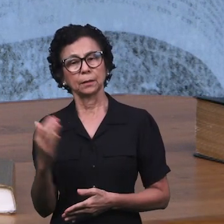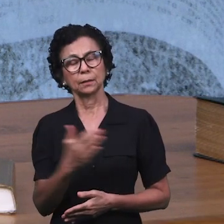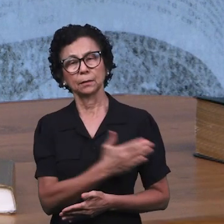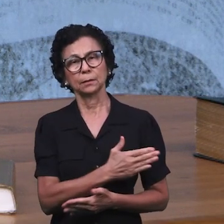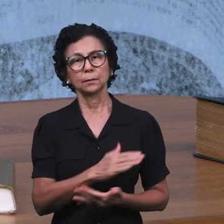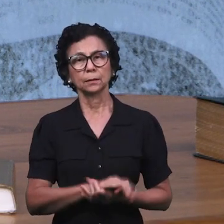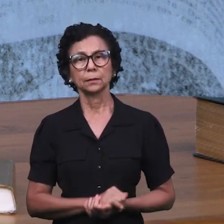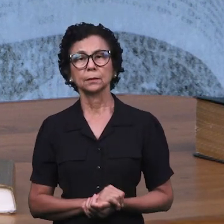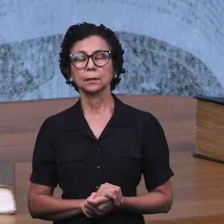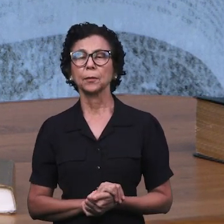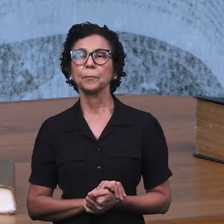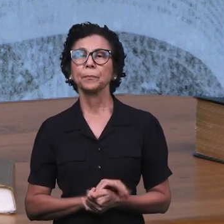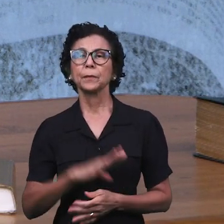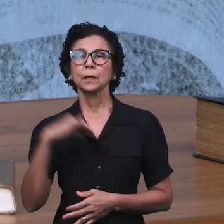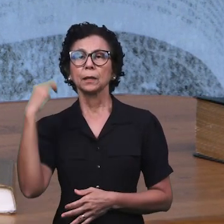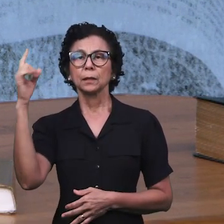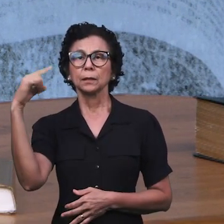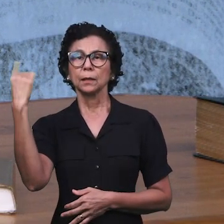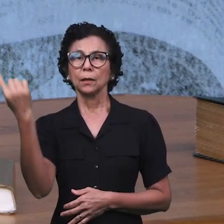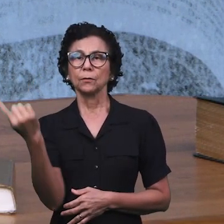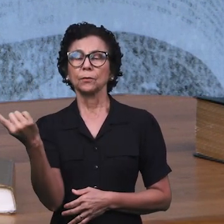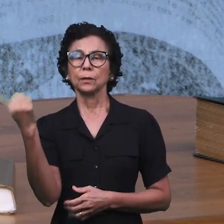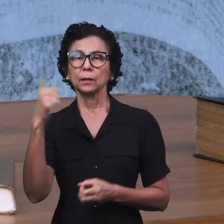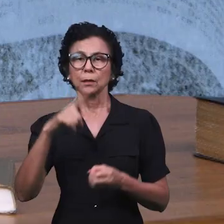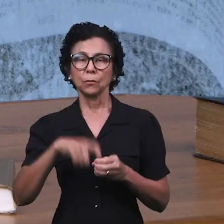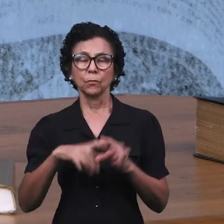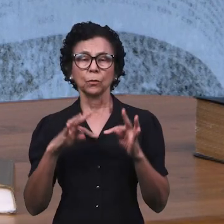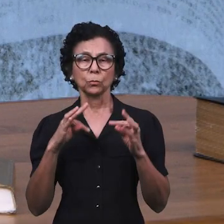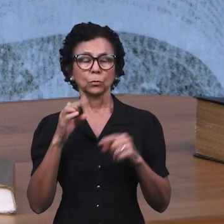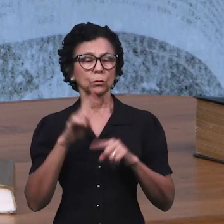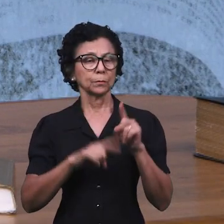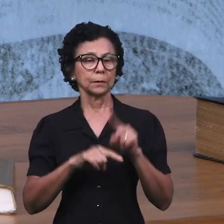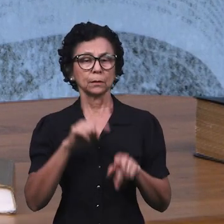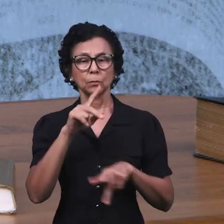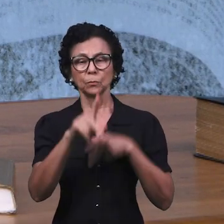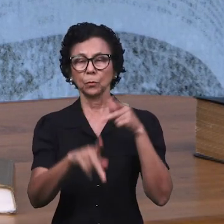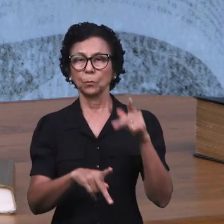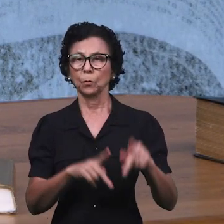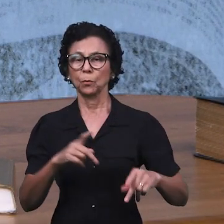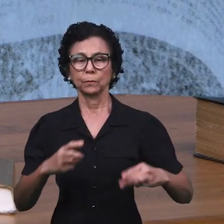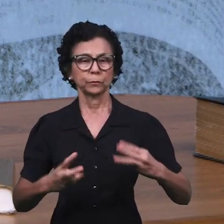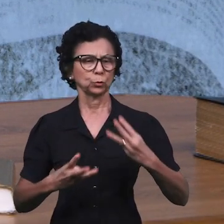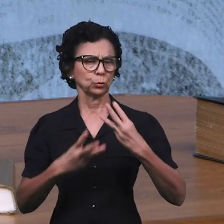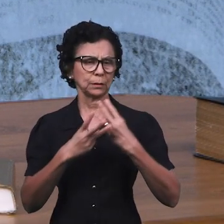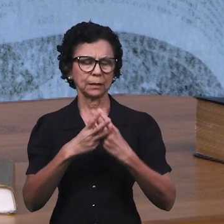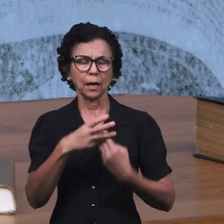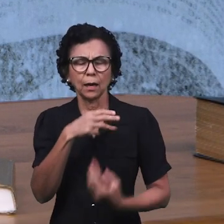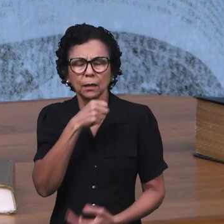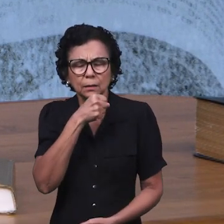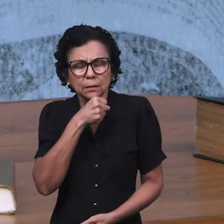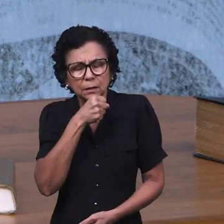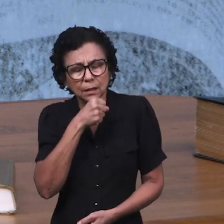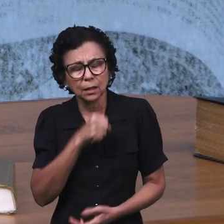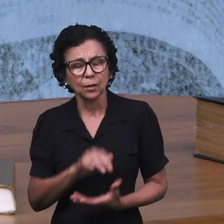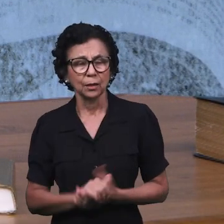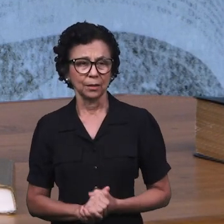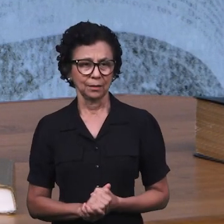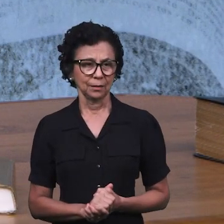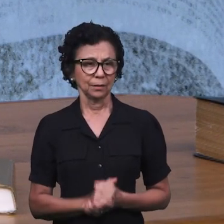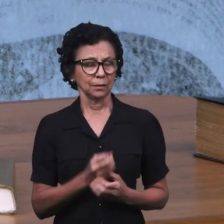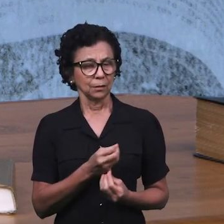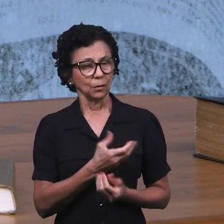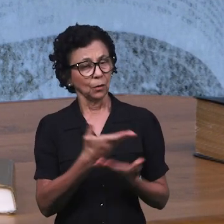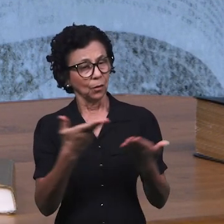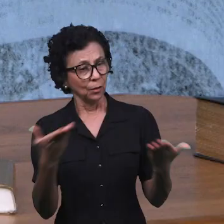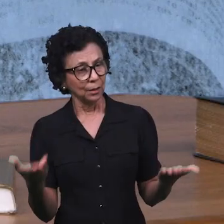aos anciãos de Judá, seus amigos, dizendo: eis aí para vós uma bênção do